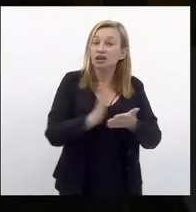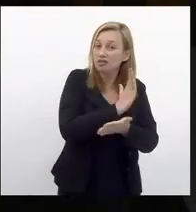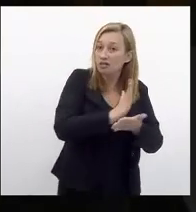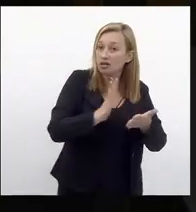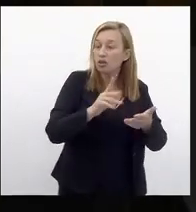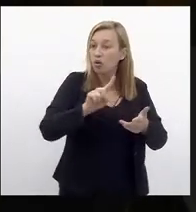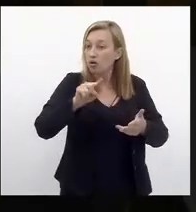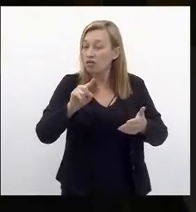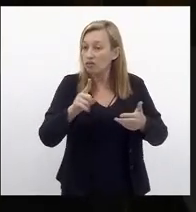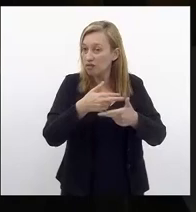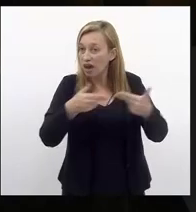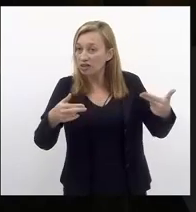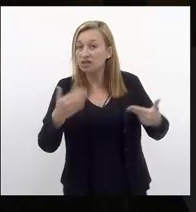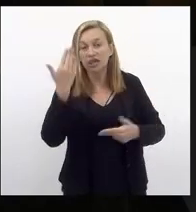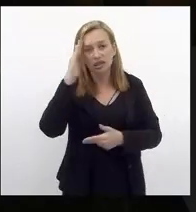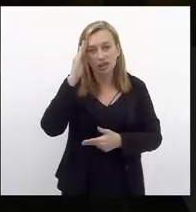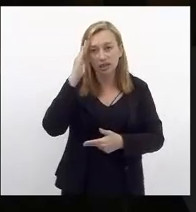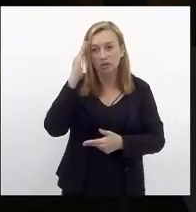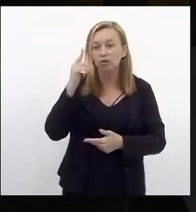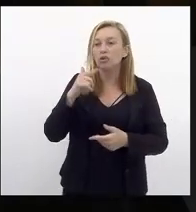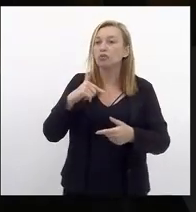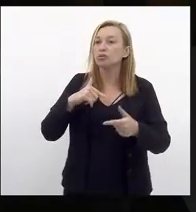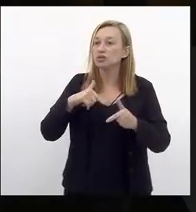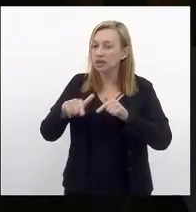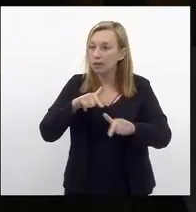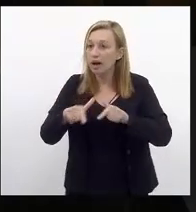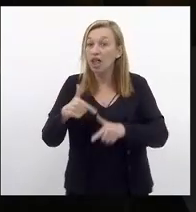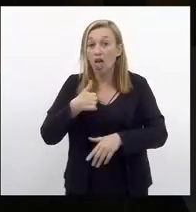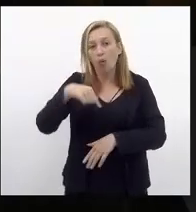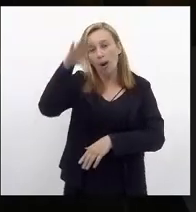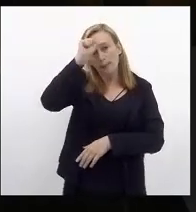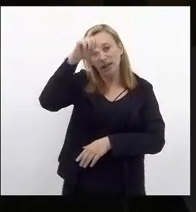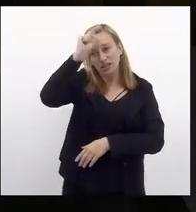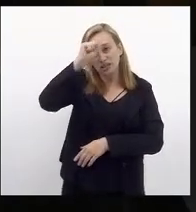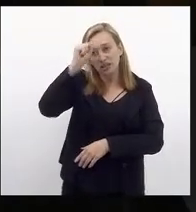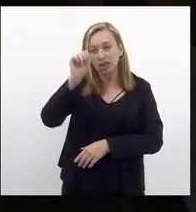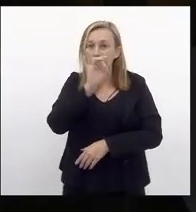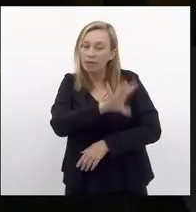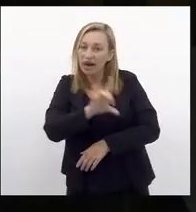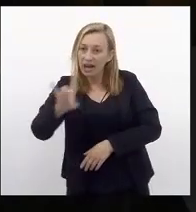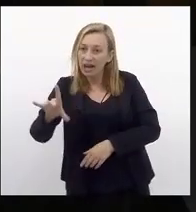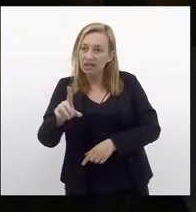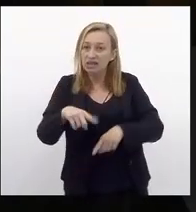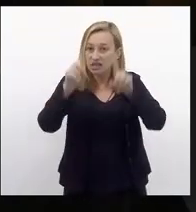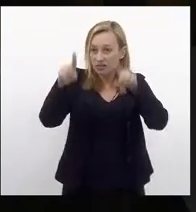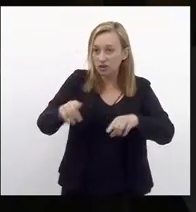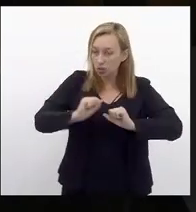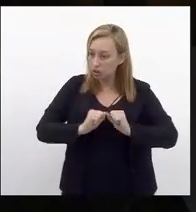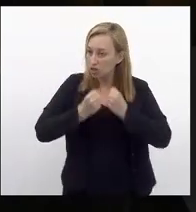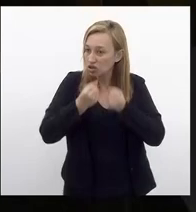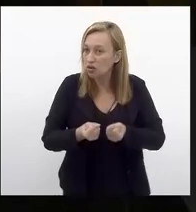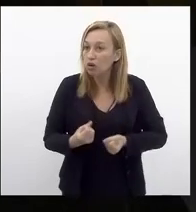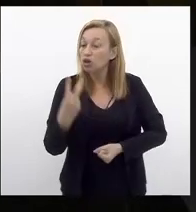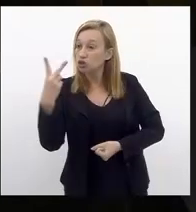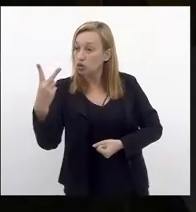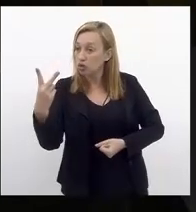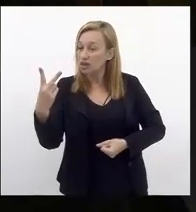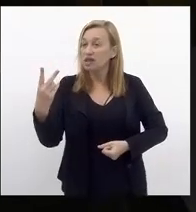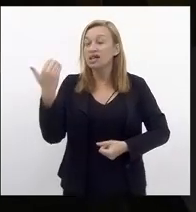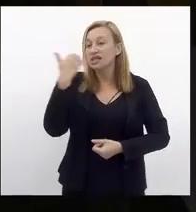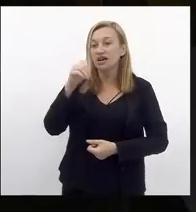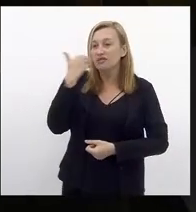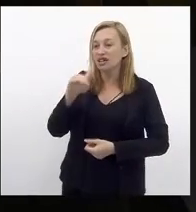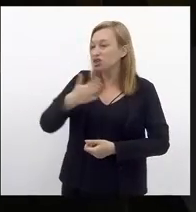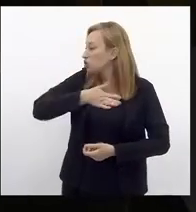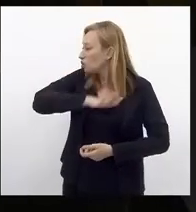entendi no serviço público uma vocação mas que eu aprendi aqui para cada servidor dedicado tem dois vagabundos que